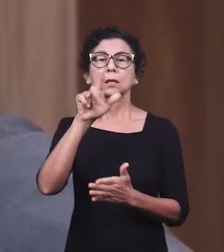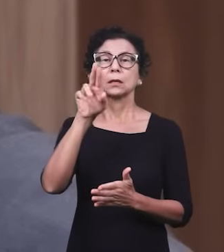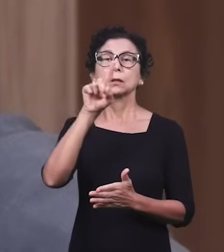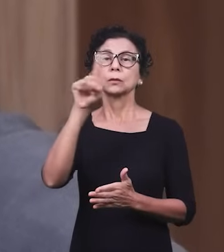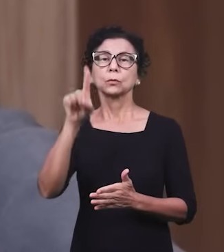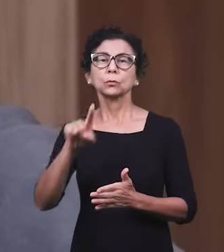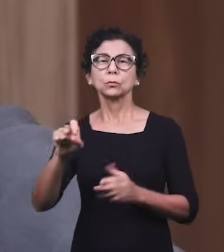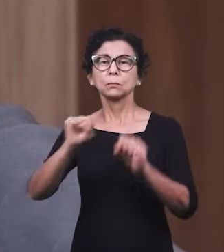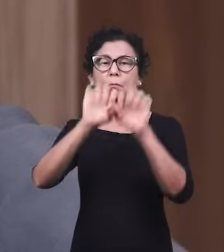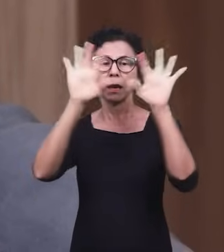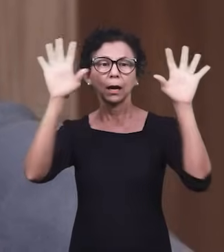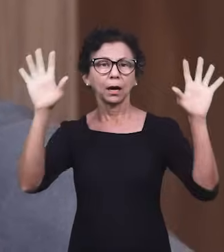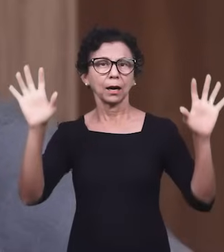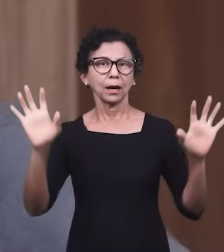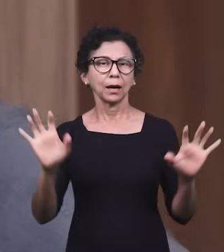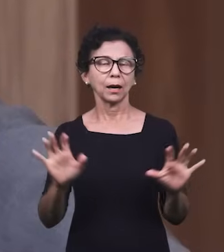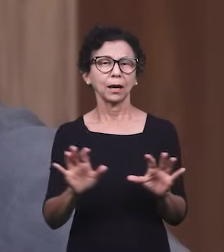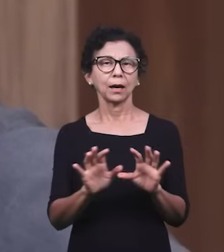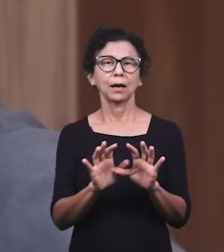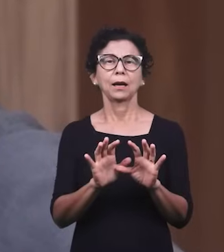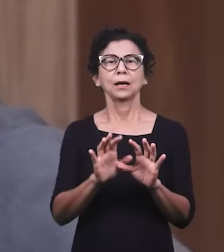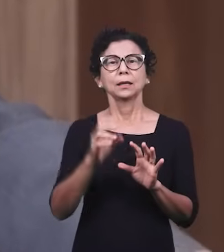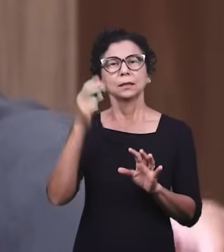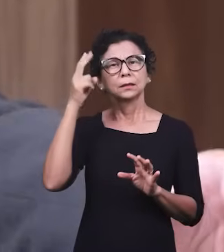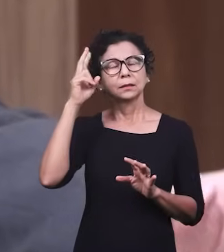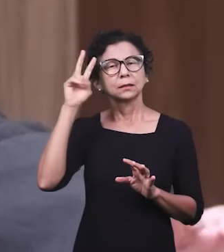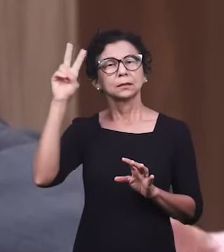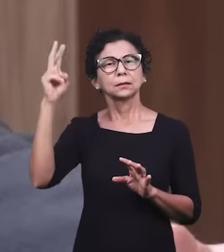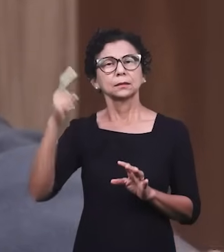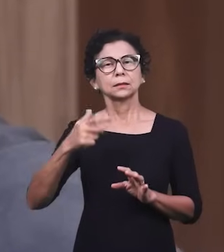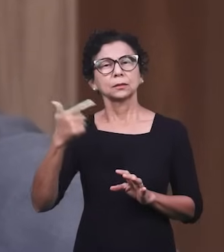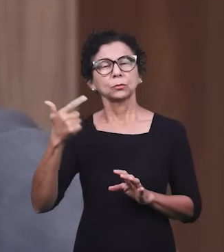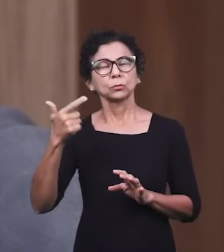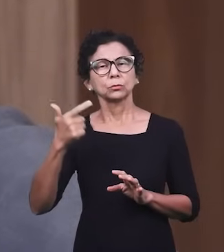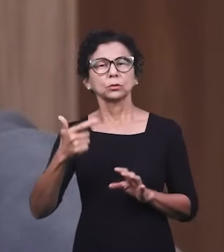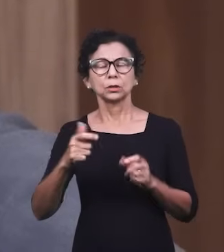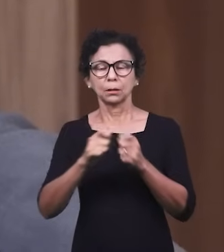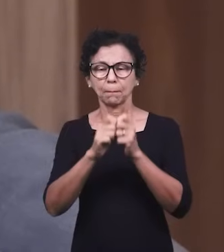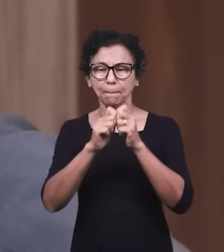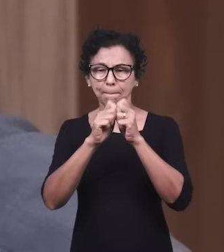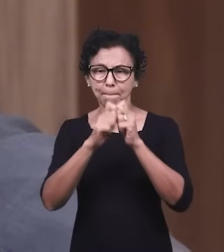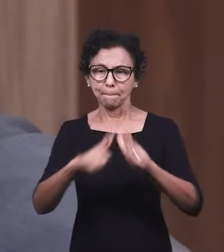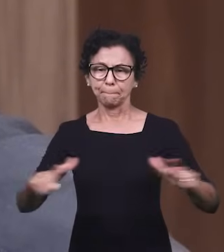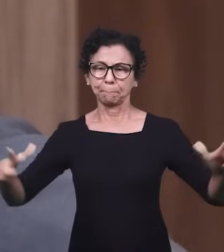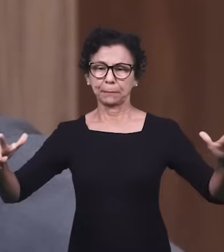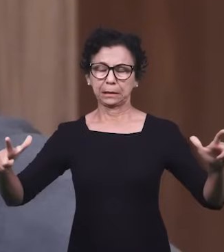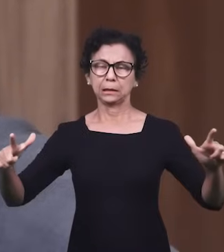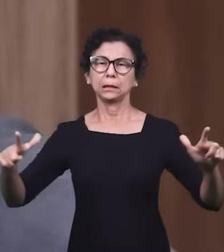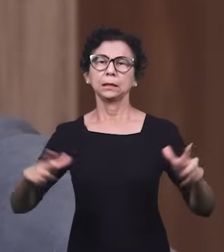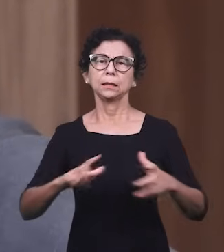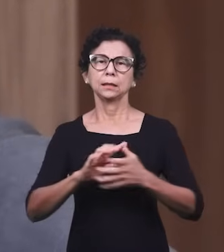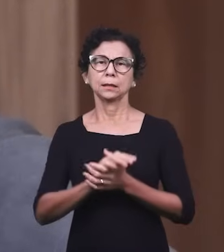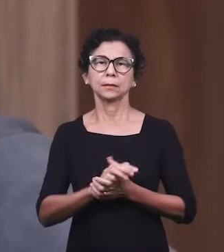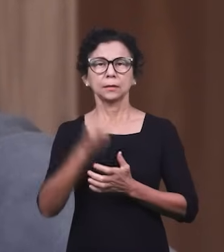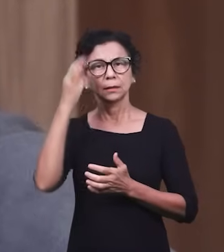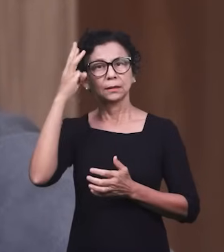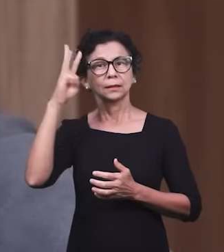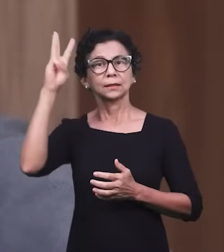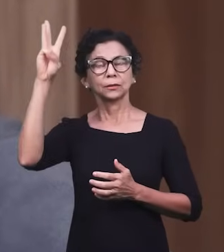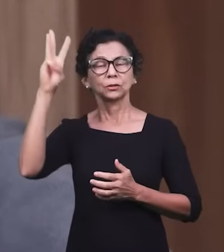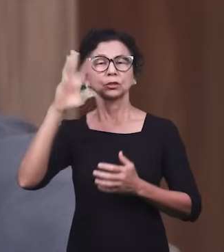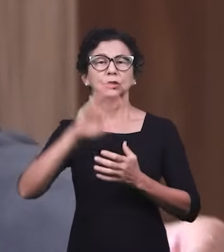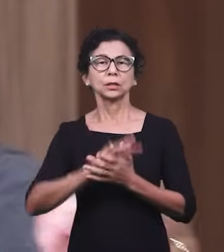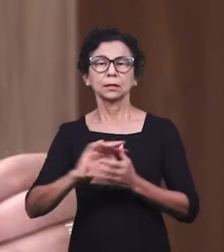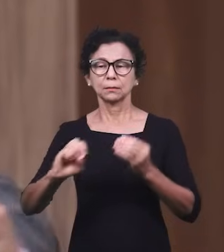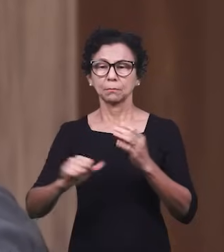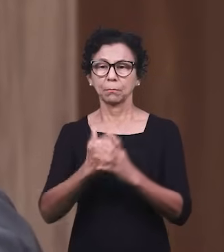faz a expansão no terceiro dia haja a porção seca da terra e aí vem as plantas no terceiro dia e